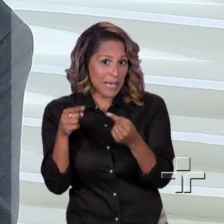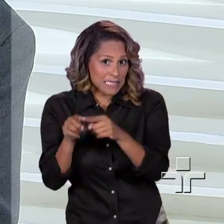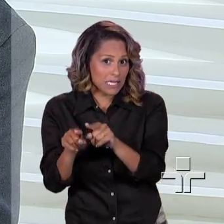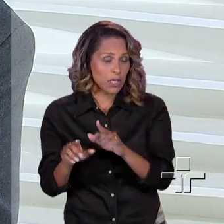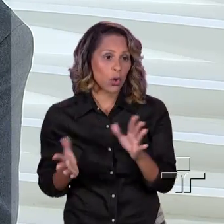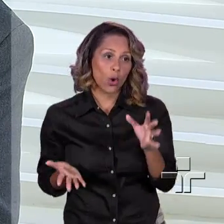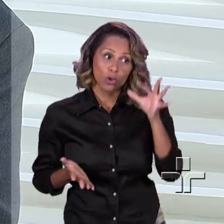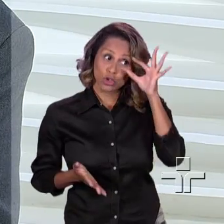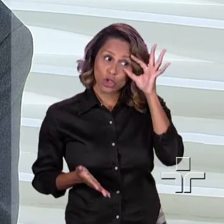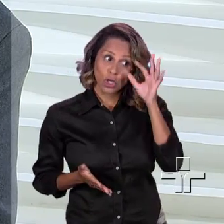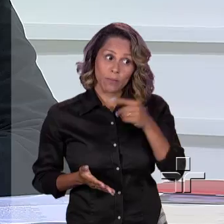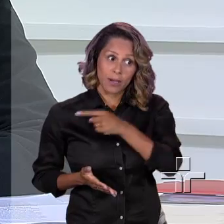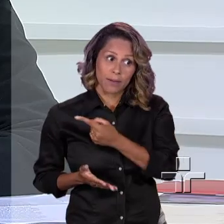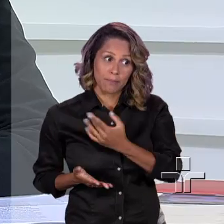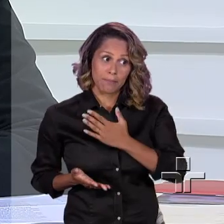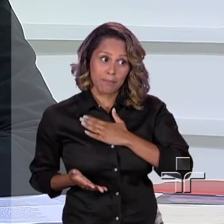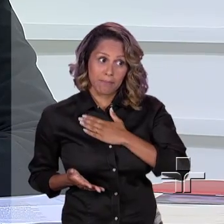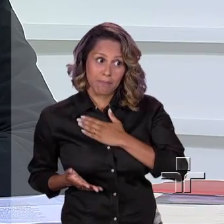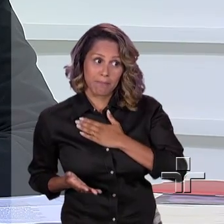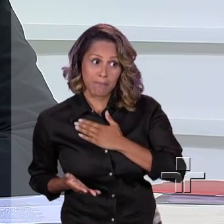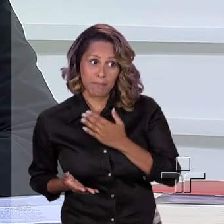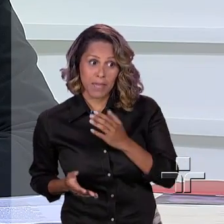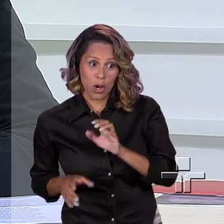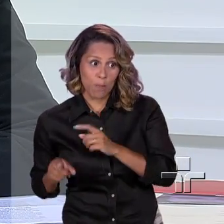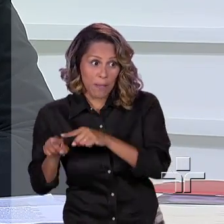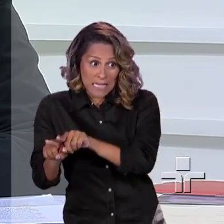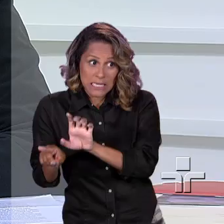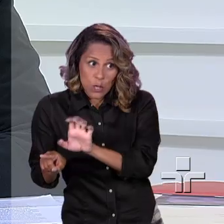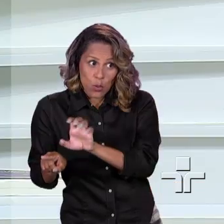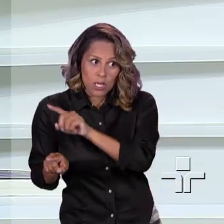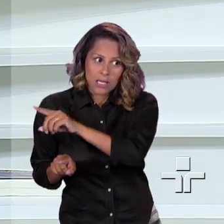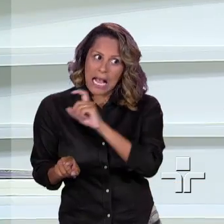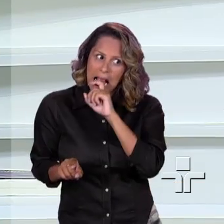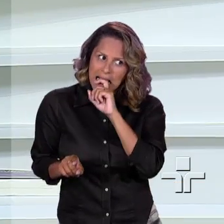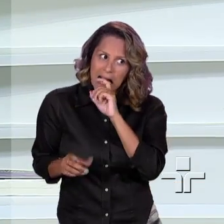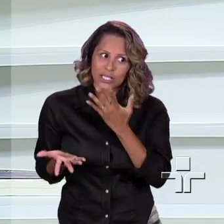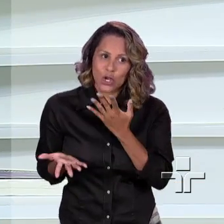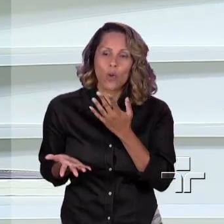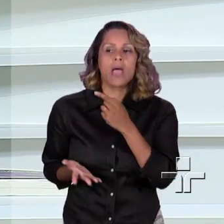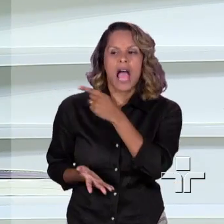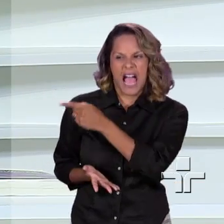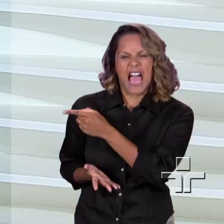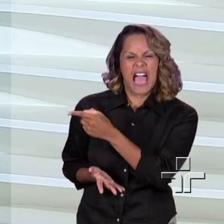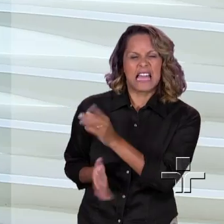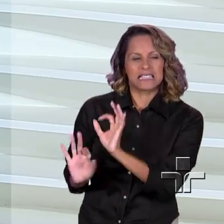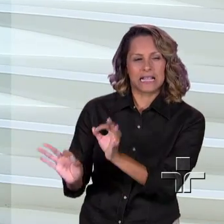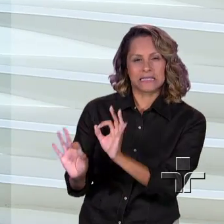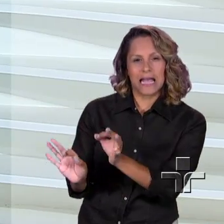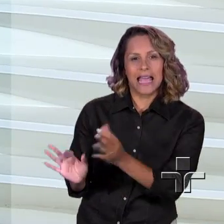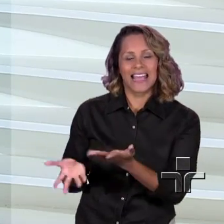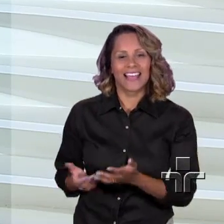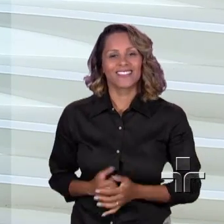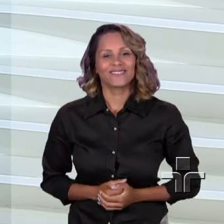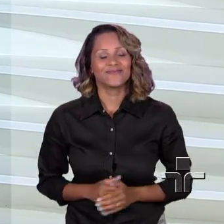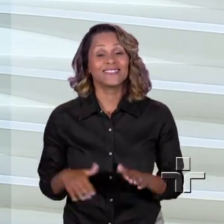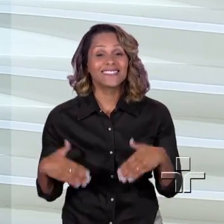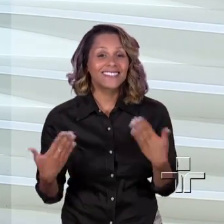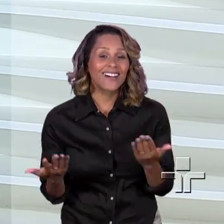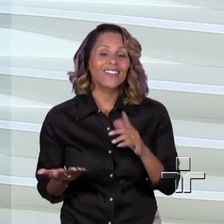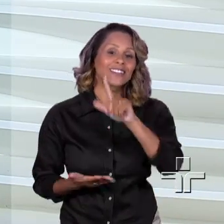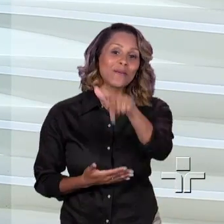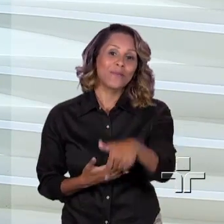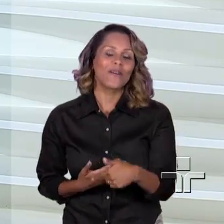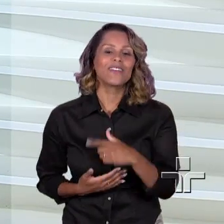companheiro está ciumento. Ele tem toda a razão também. Então, a partir desse momento, é uma pessoa que eu